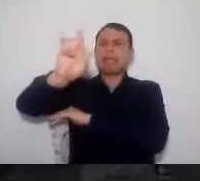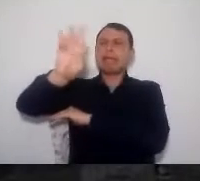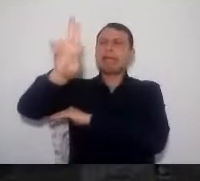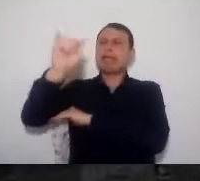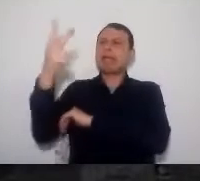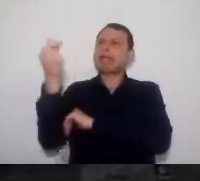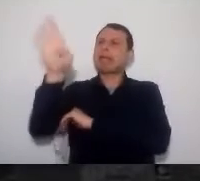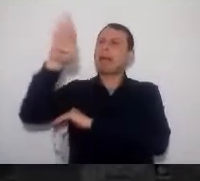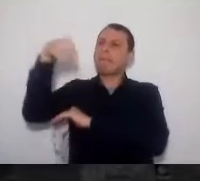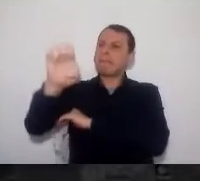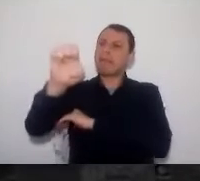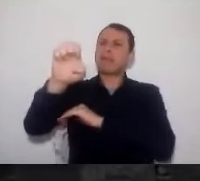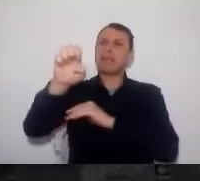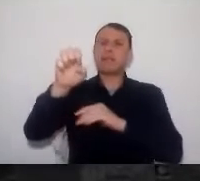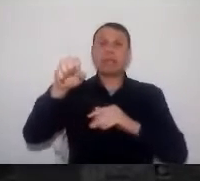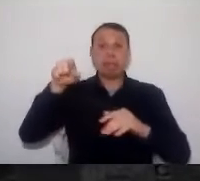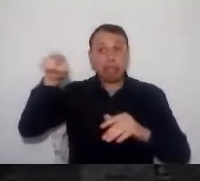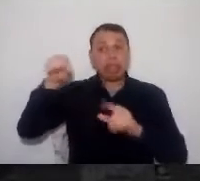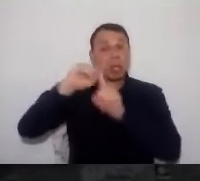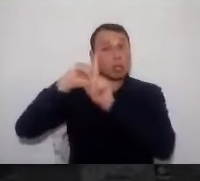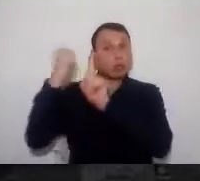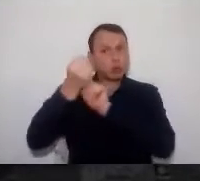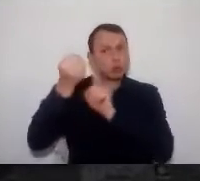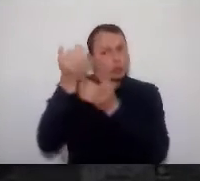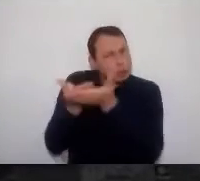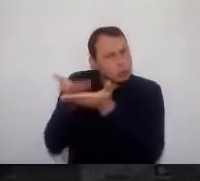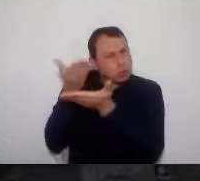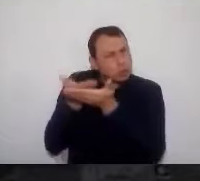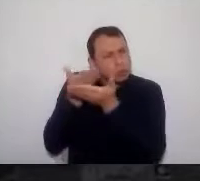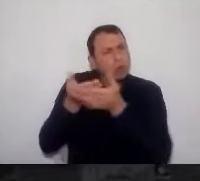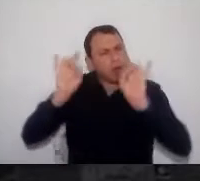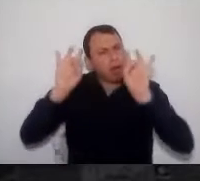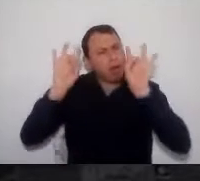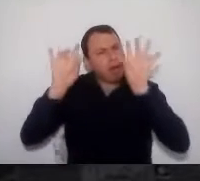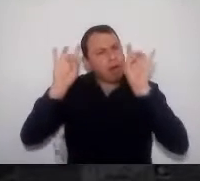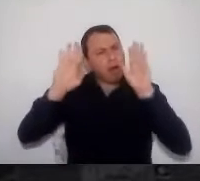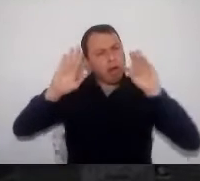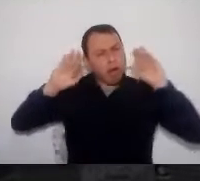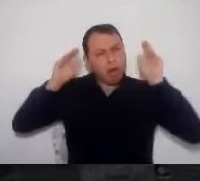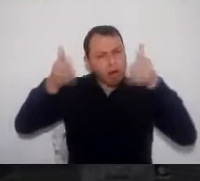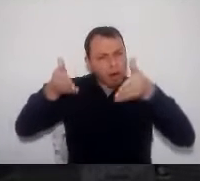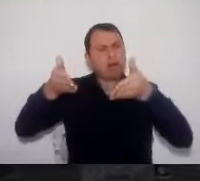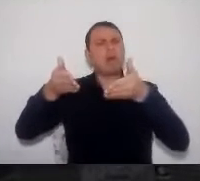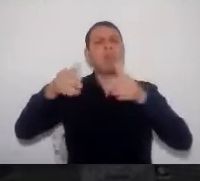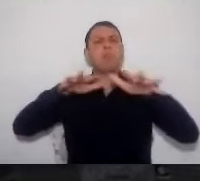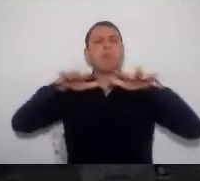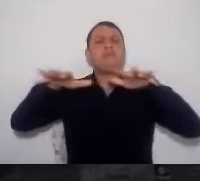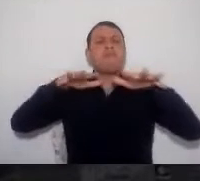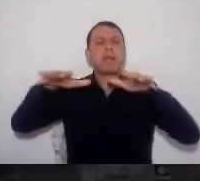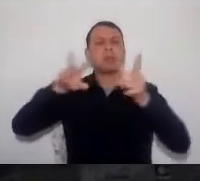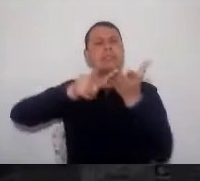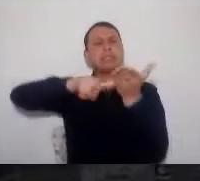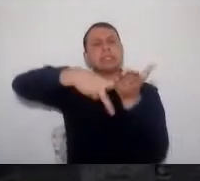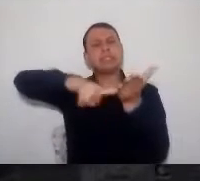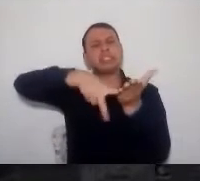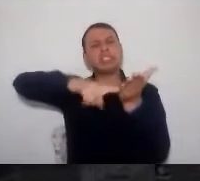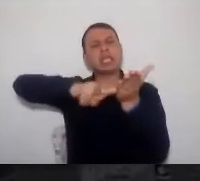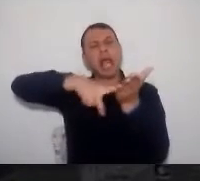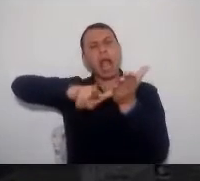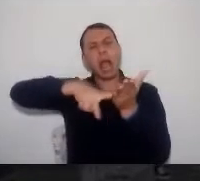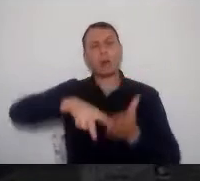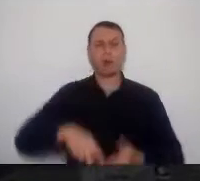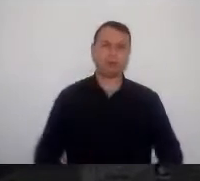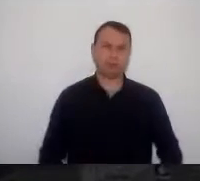é sociólogo e especialista no movimento sindical. É com você, João.